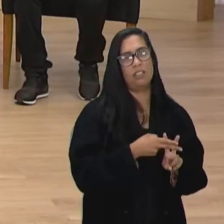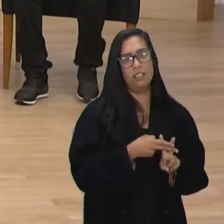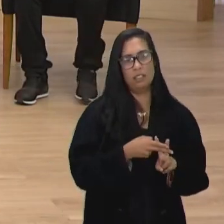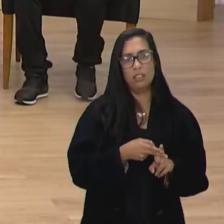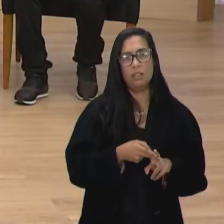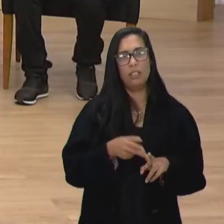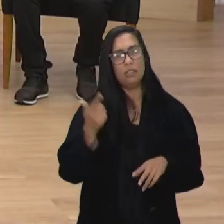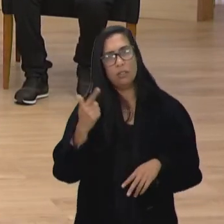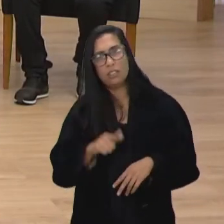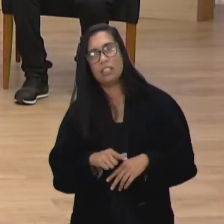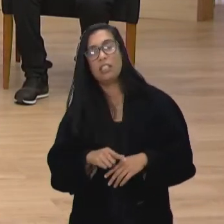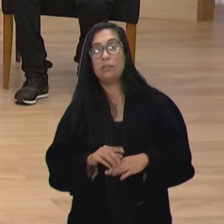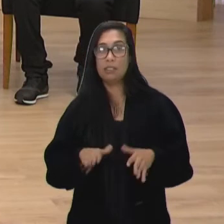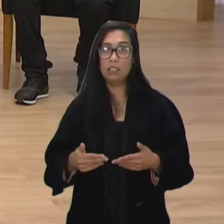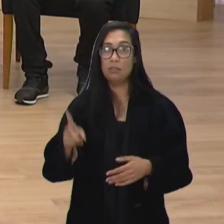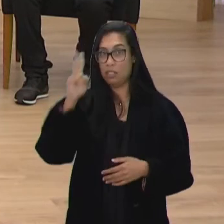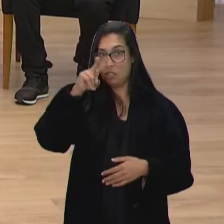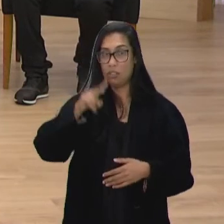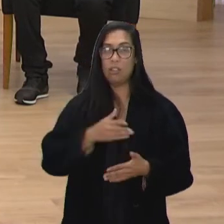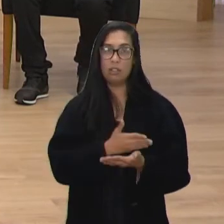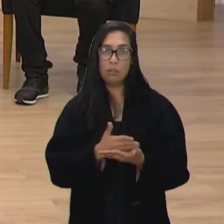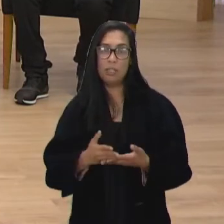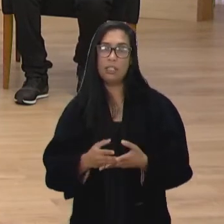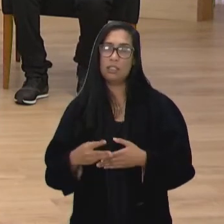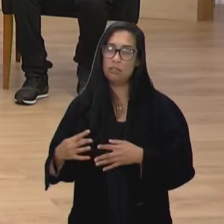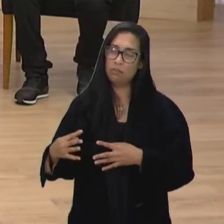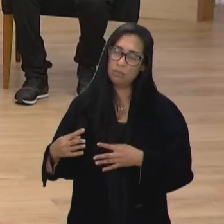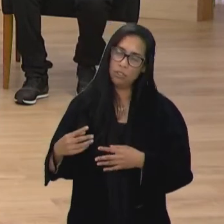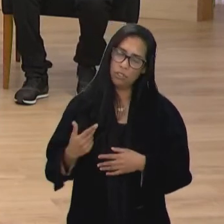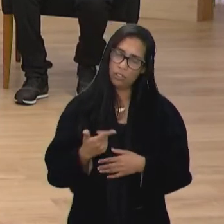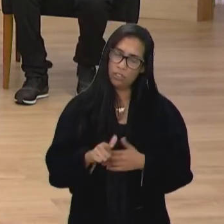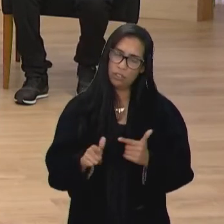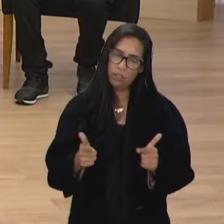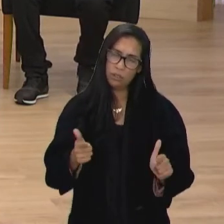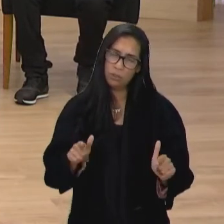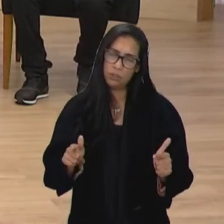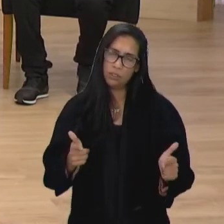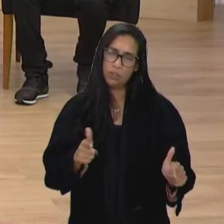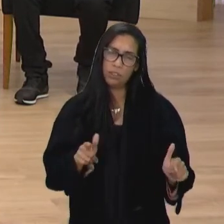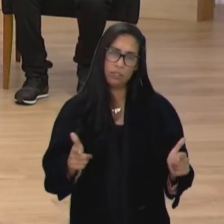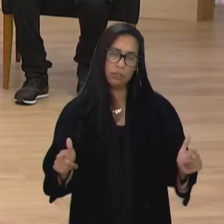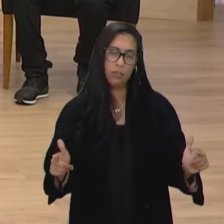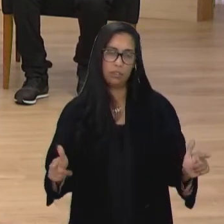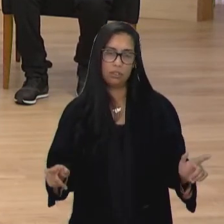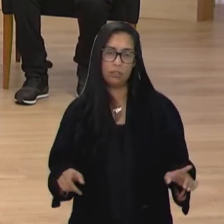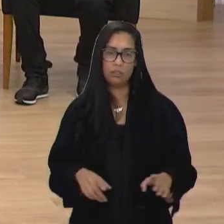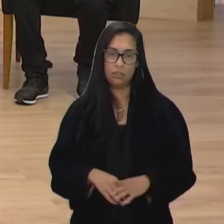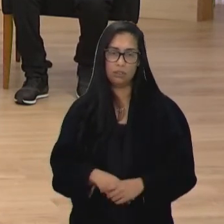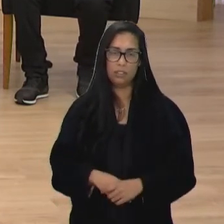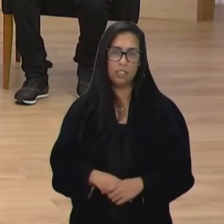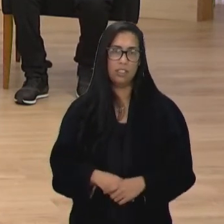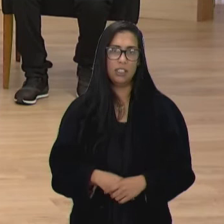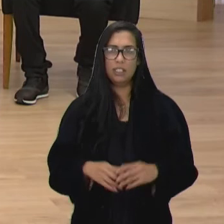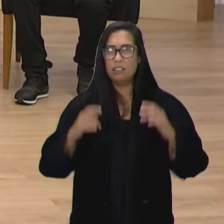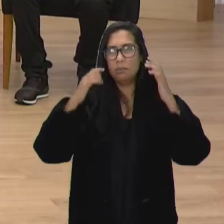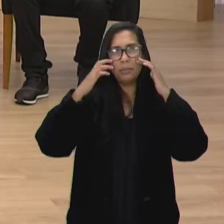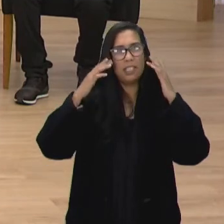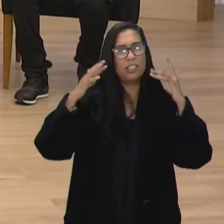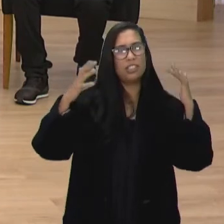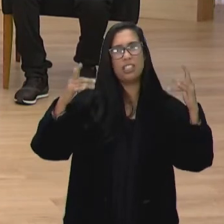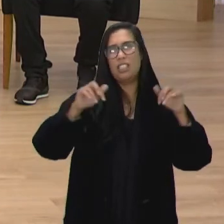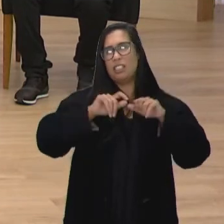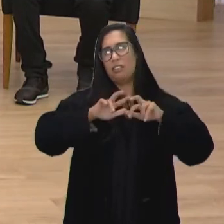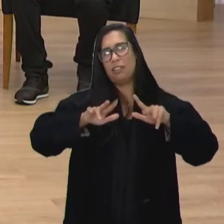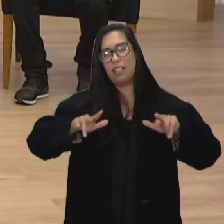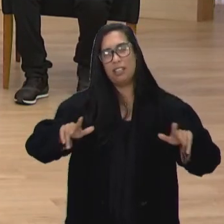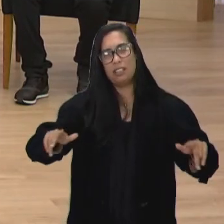conseguiu recuperar as pulseiras porque tinha um pônei andando e ele estava com a pulseira no